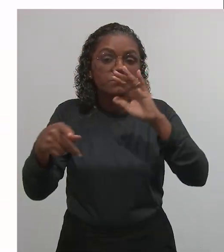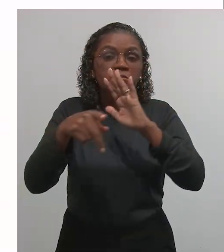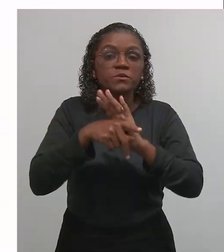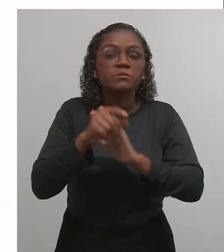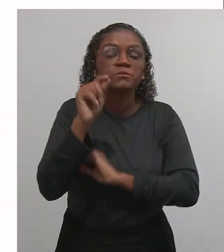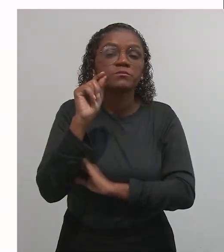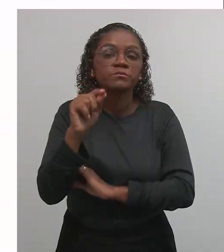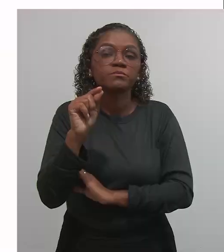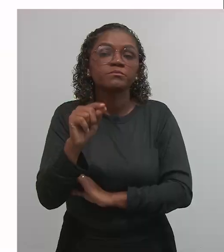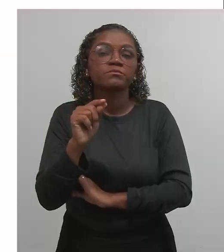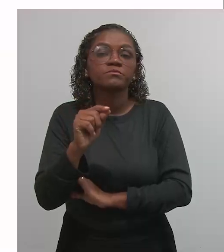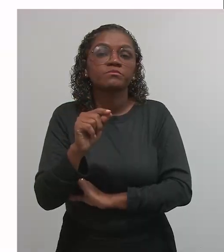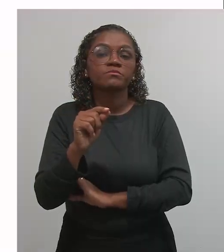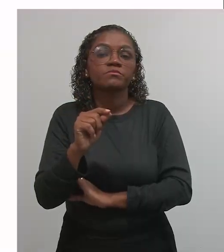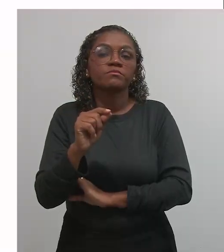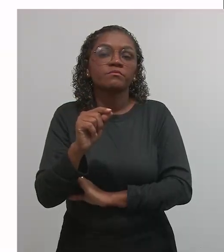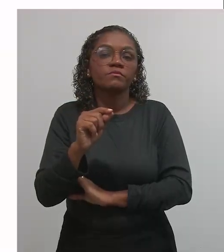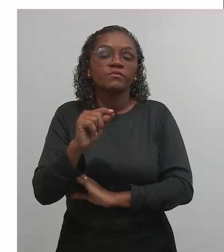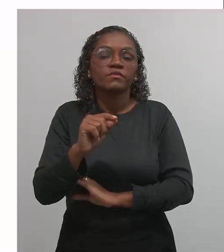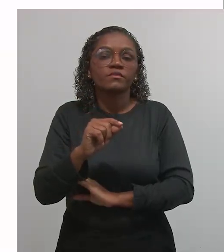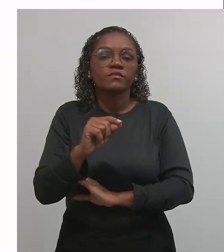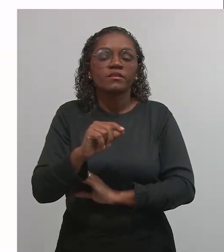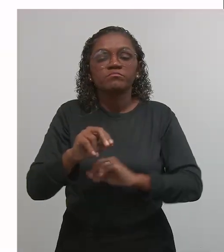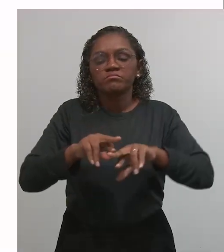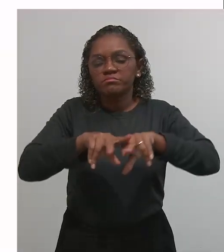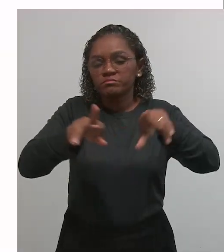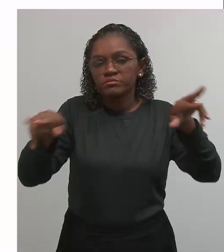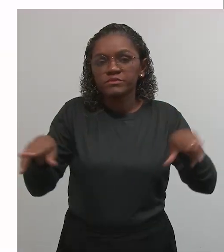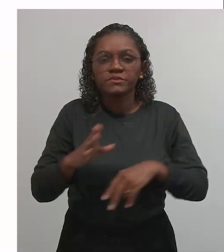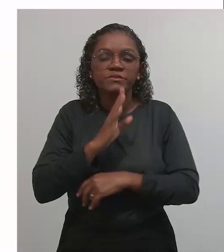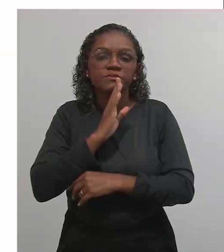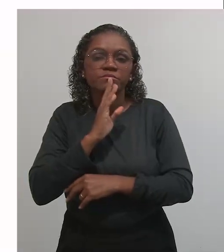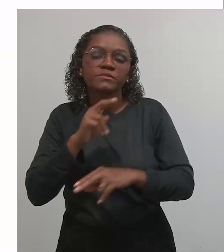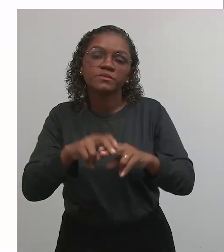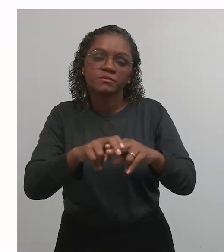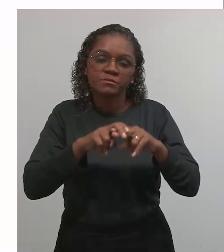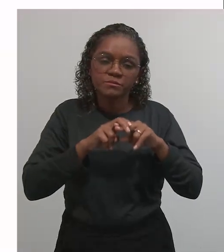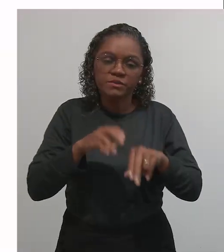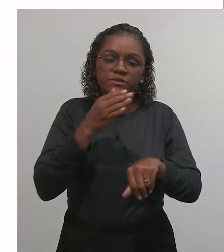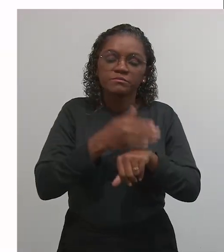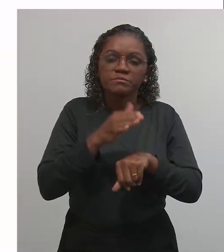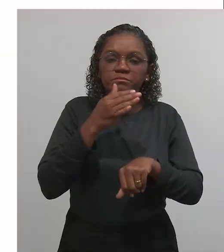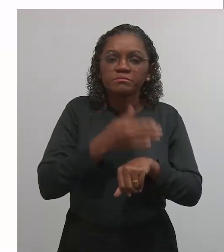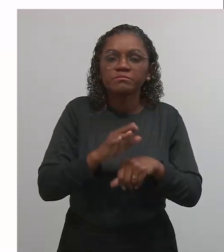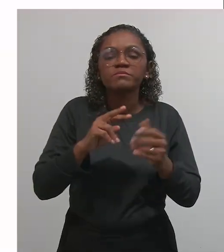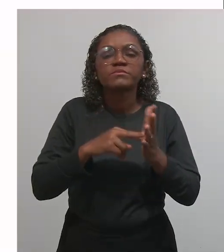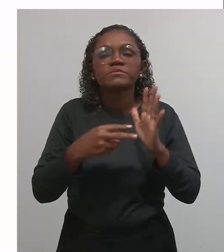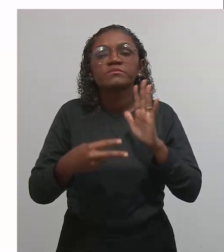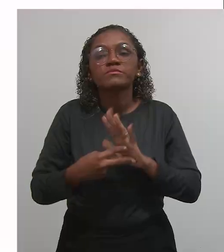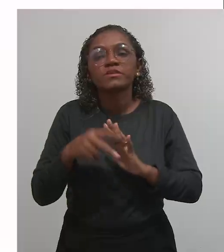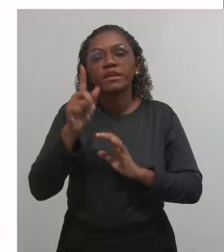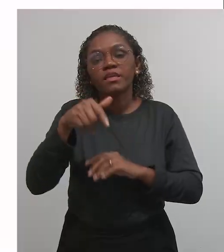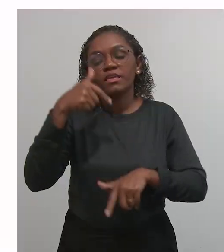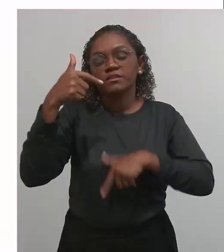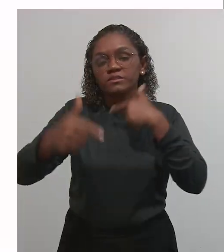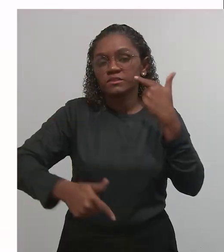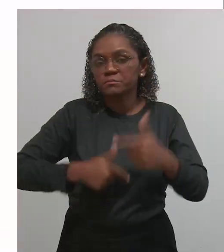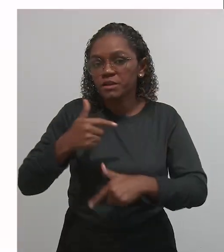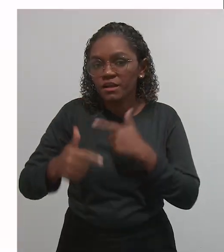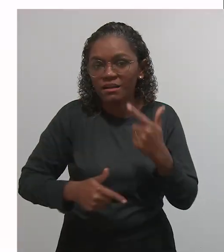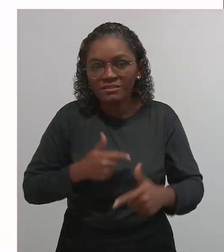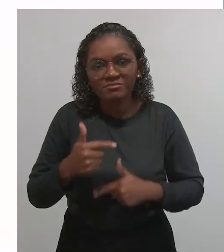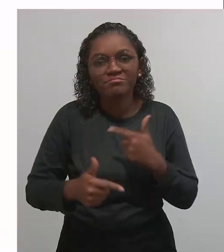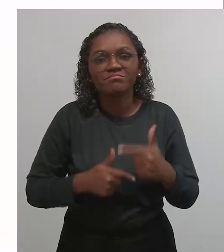criou também vários conhecimentos. E aí, essa atividade prática que ele fala é o trabalho.